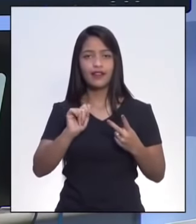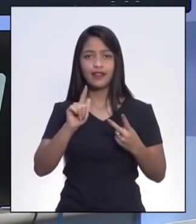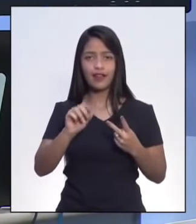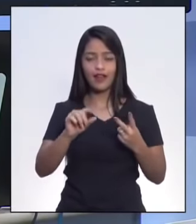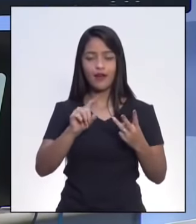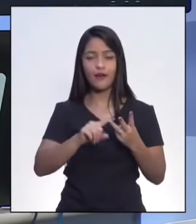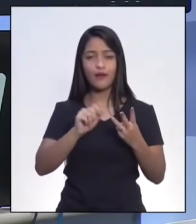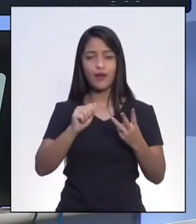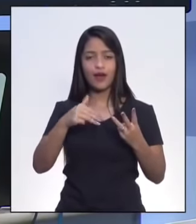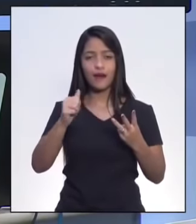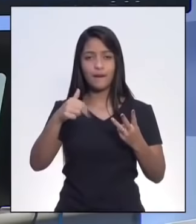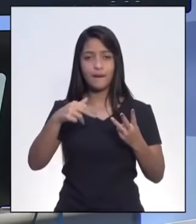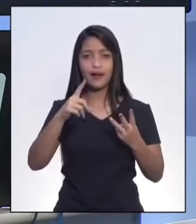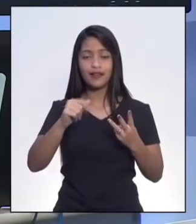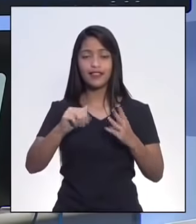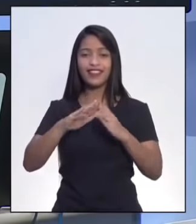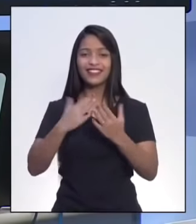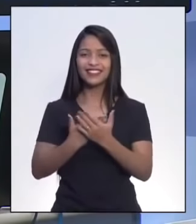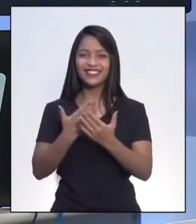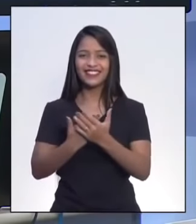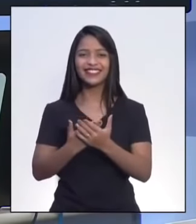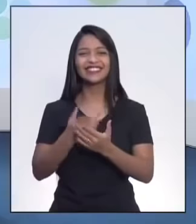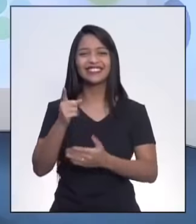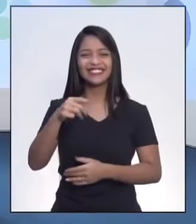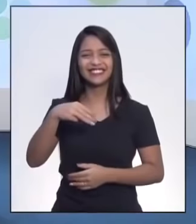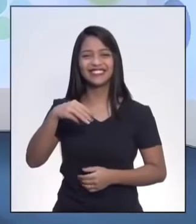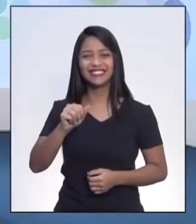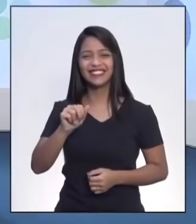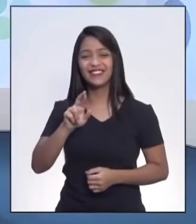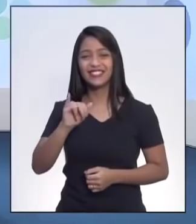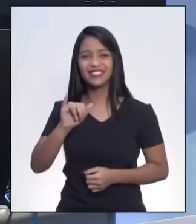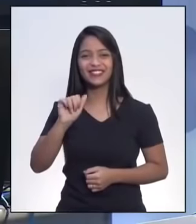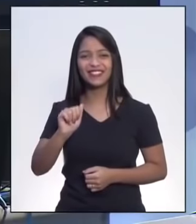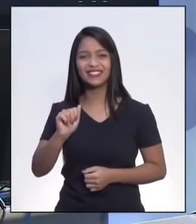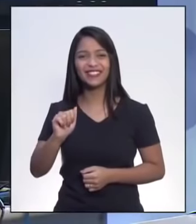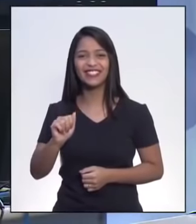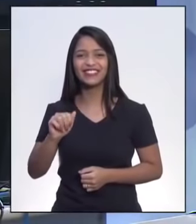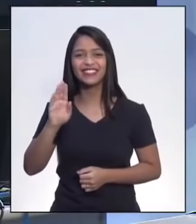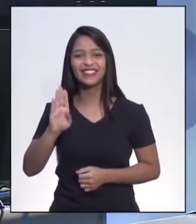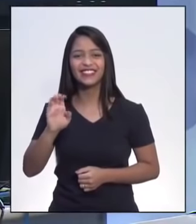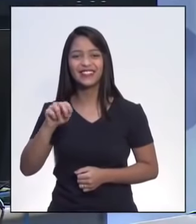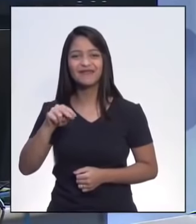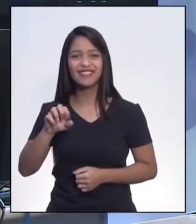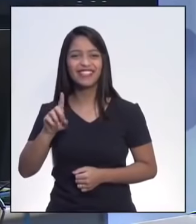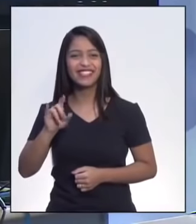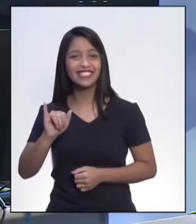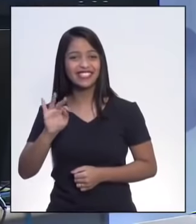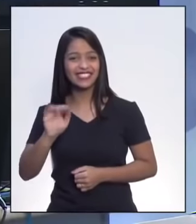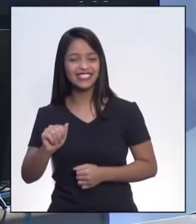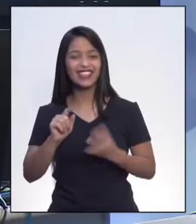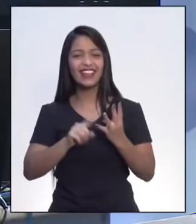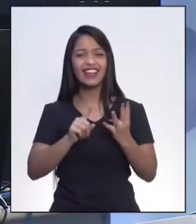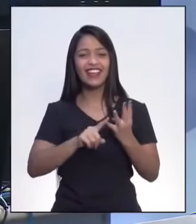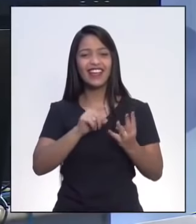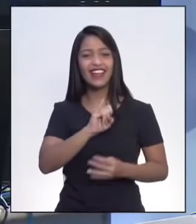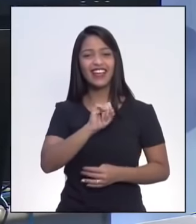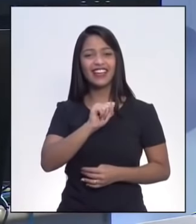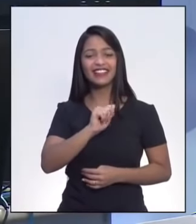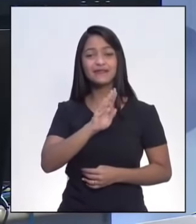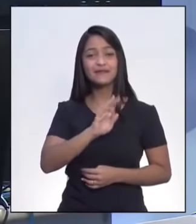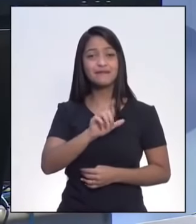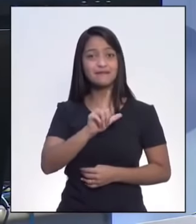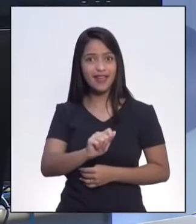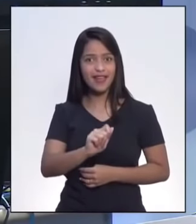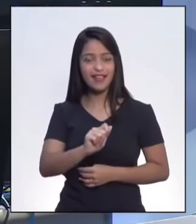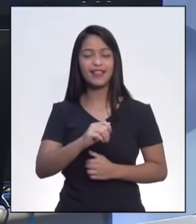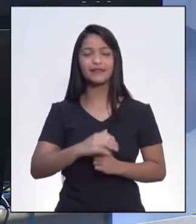EE Maria Benedita. Tô tentando ir devagar. Tô tentando, Andréia. Isabela de Paula, Ananda, da